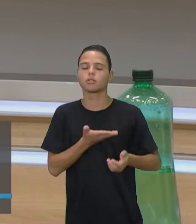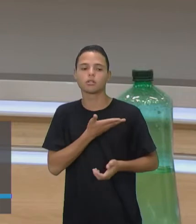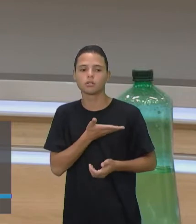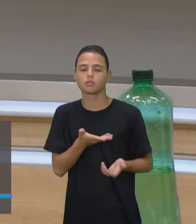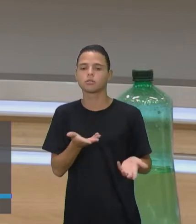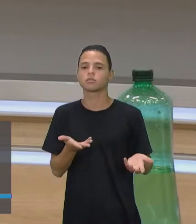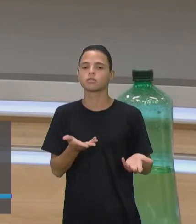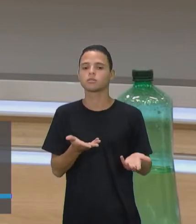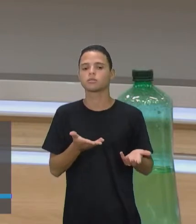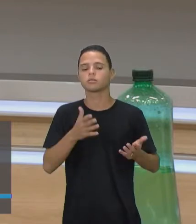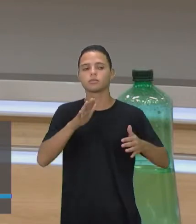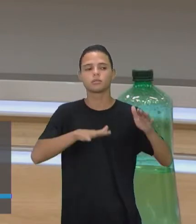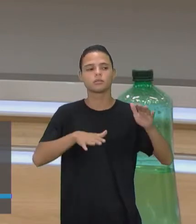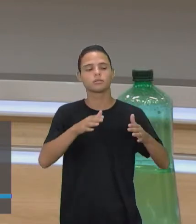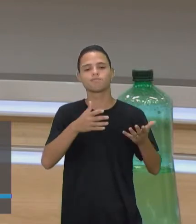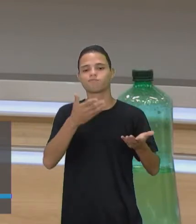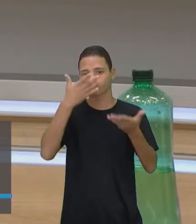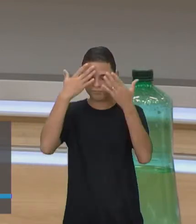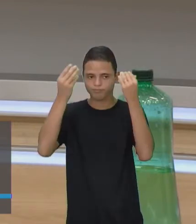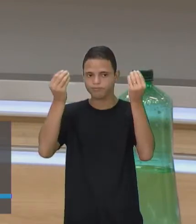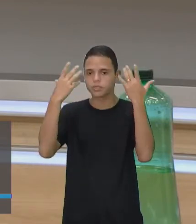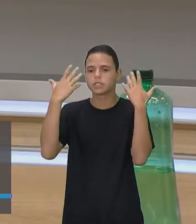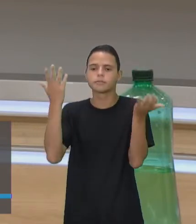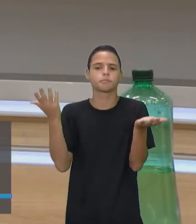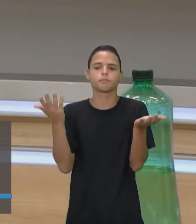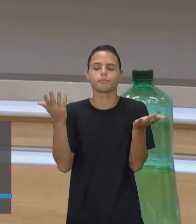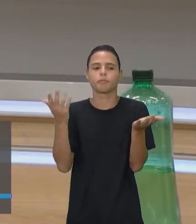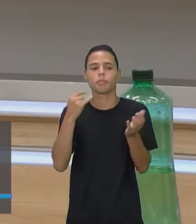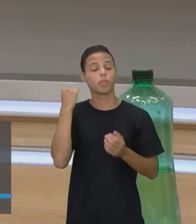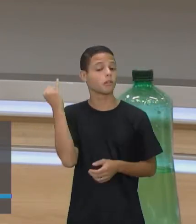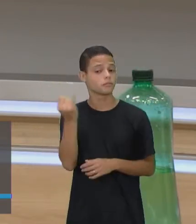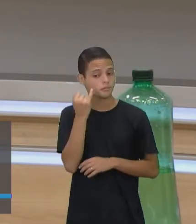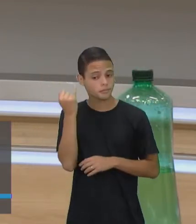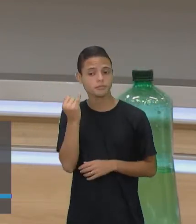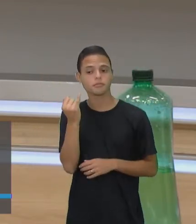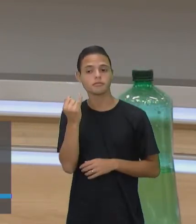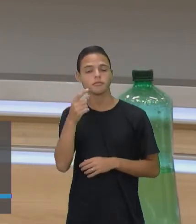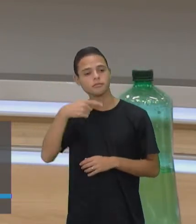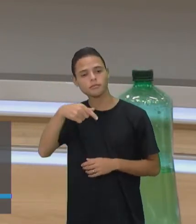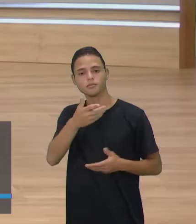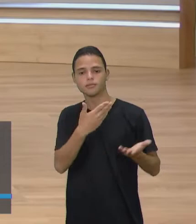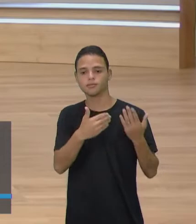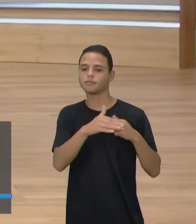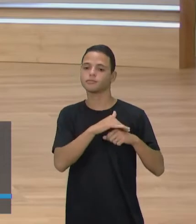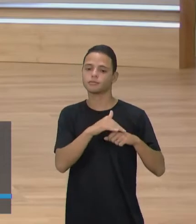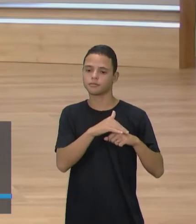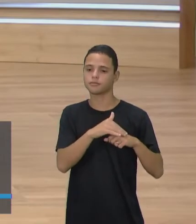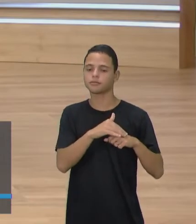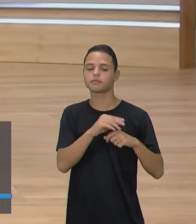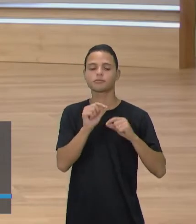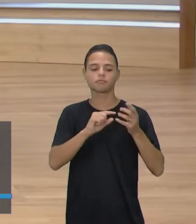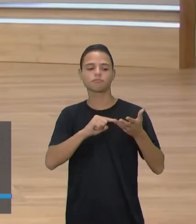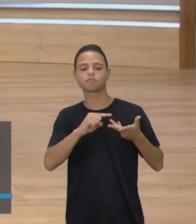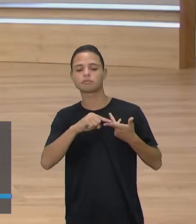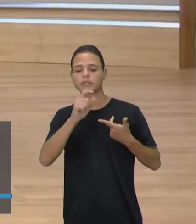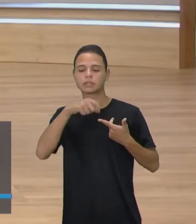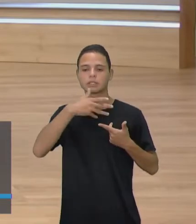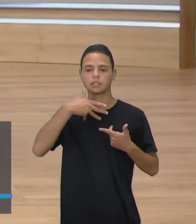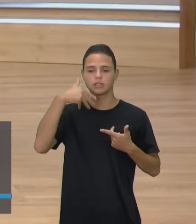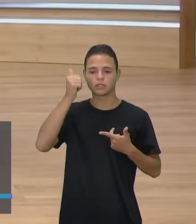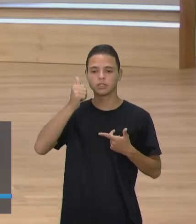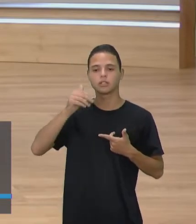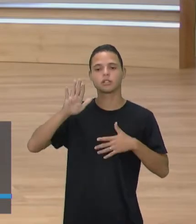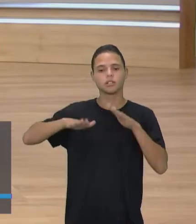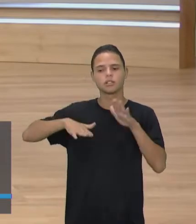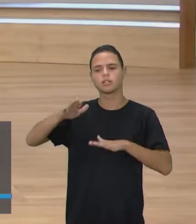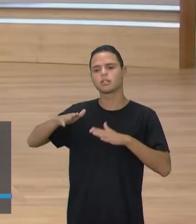a gente acaba esquecendo que é muito importante essa troca para a gente saber o que nós mesmos podemos melhorar. E às vezes são coisas muito pequenas, como